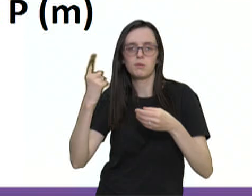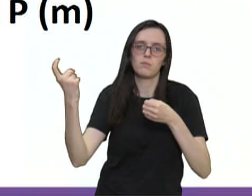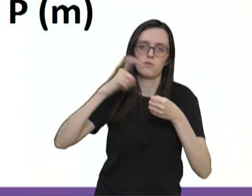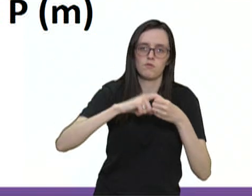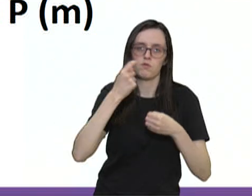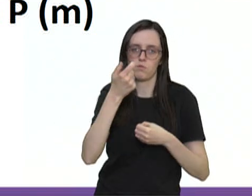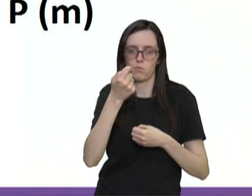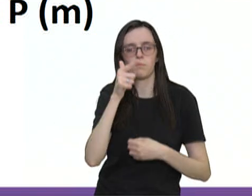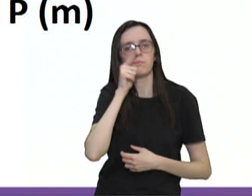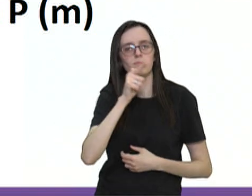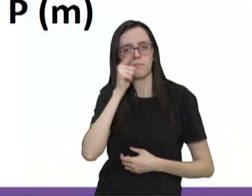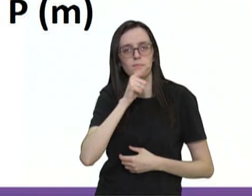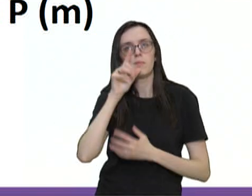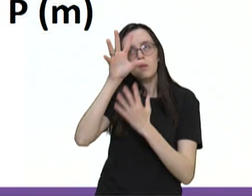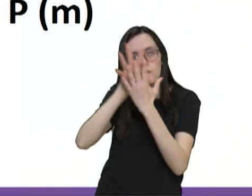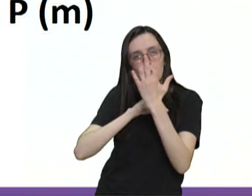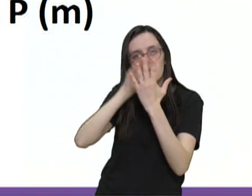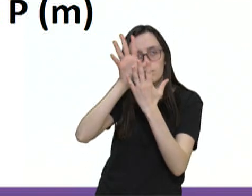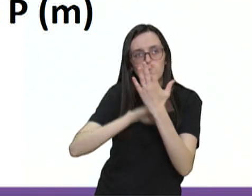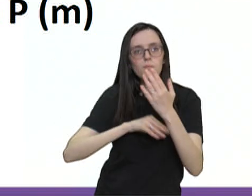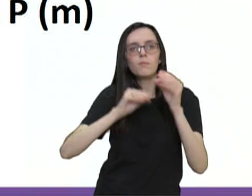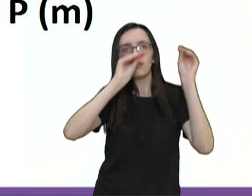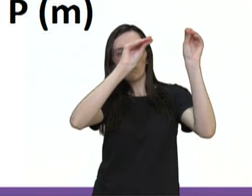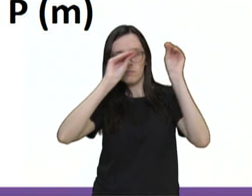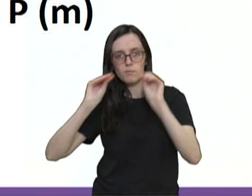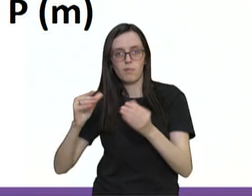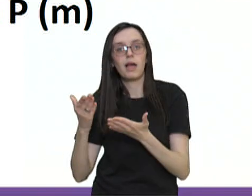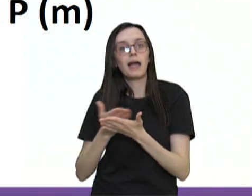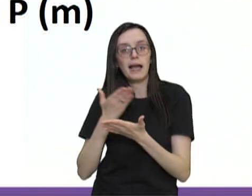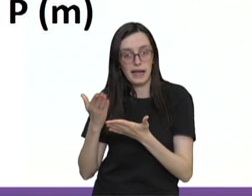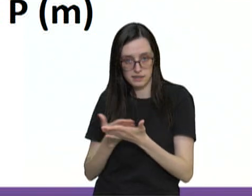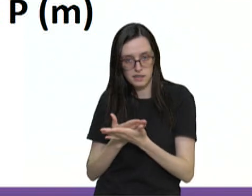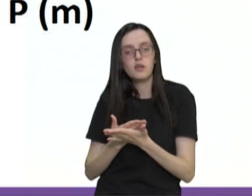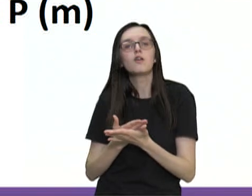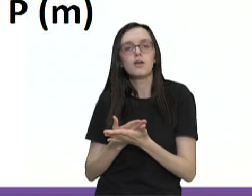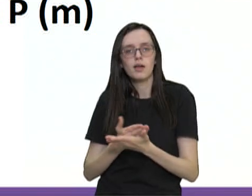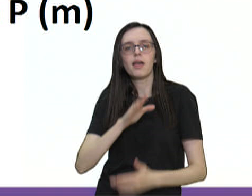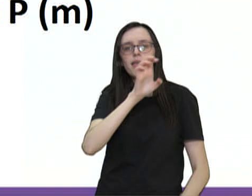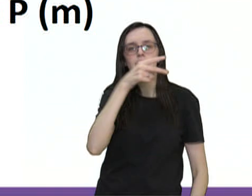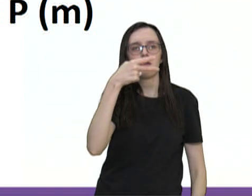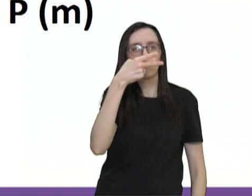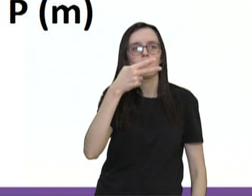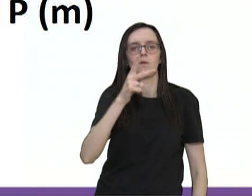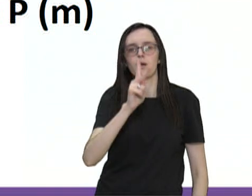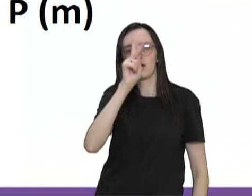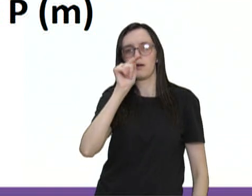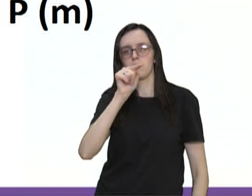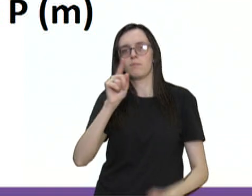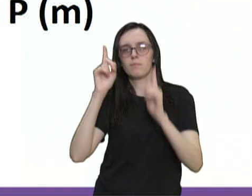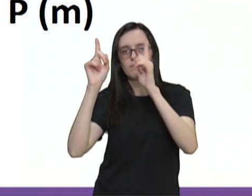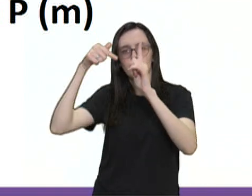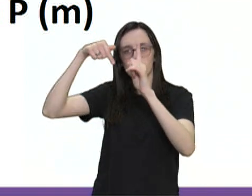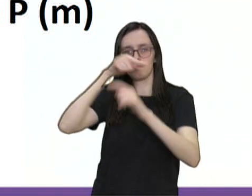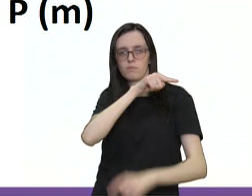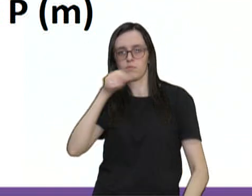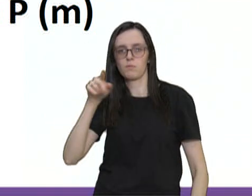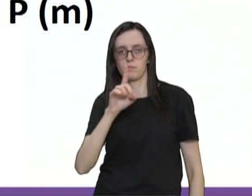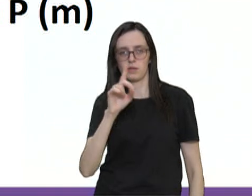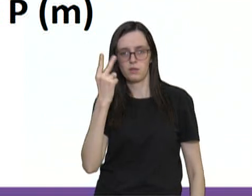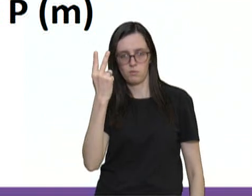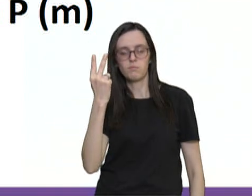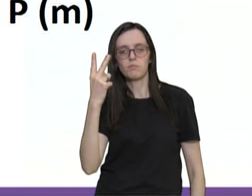aqui um pouquinho. Copie esta fórmula primeiro no caderno, E igual kq sobre d quadrado.